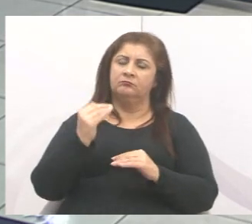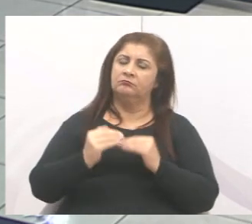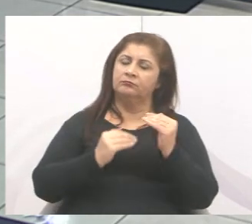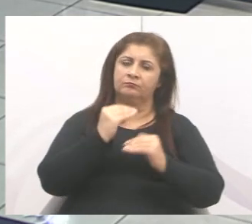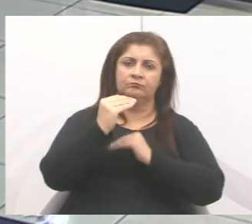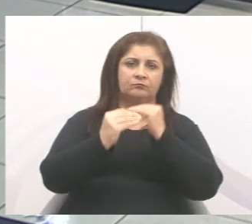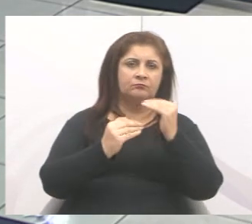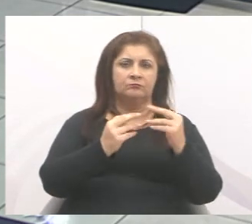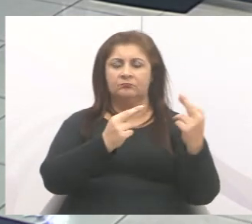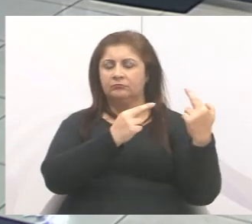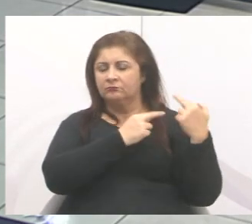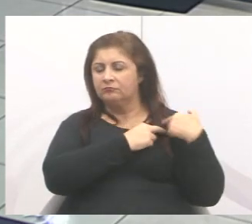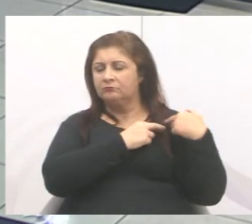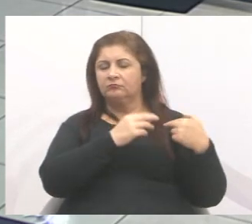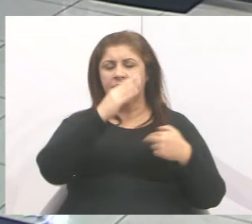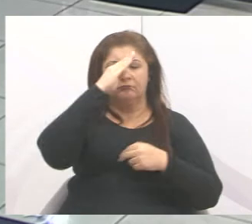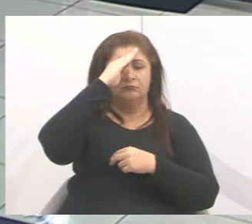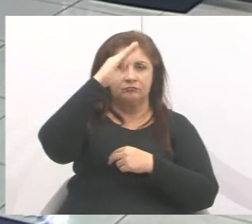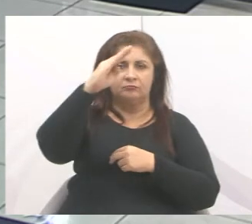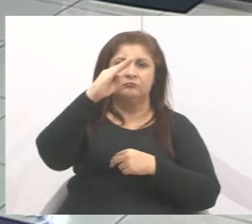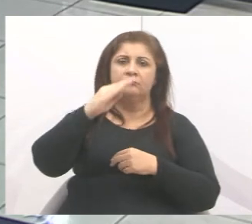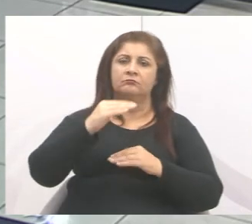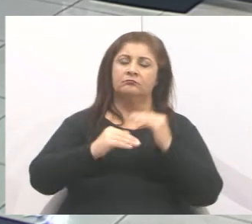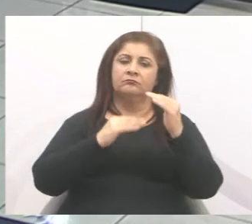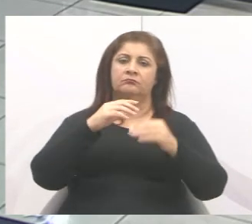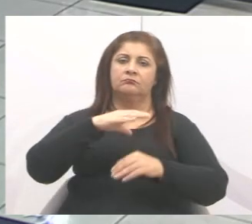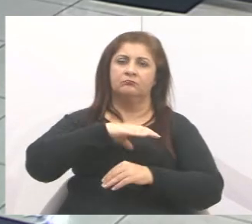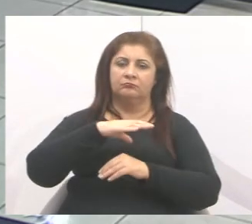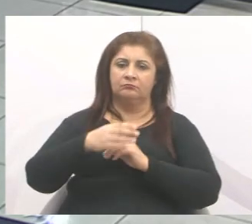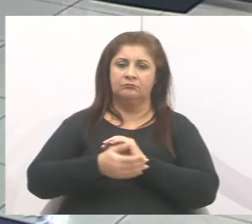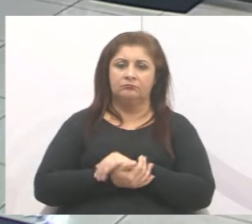papel crucial no desenvolvimento da nossa cidade.